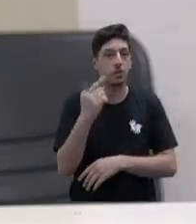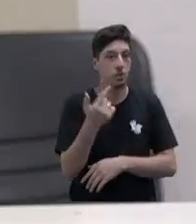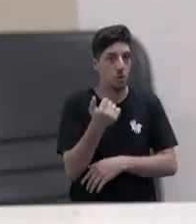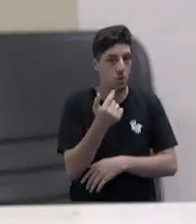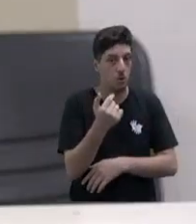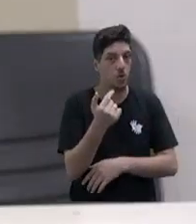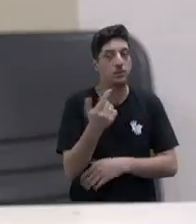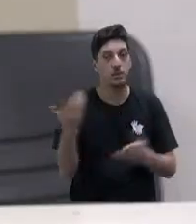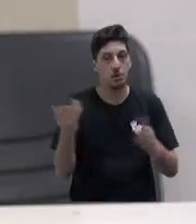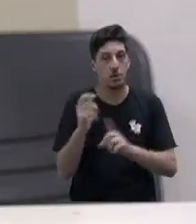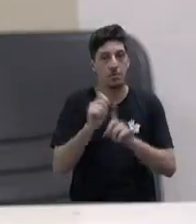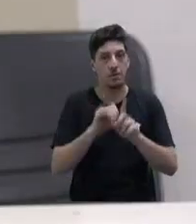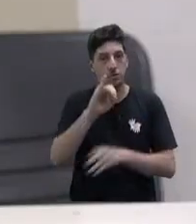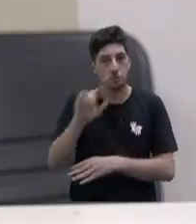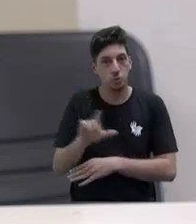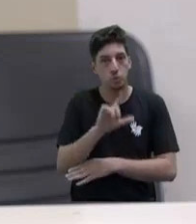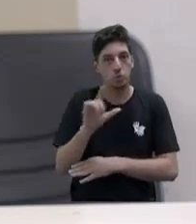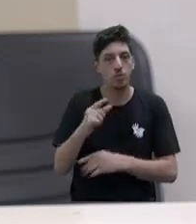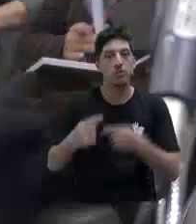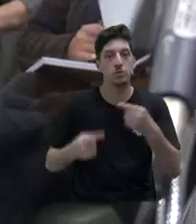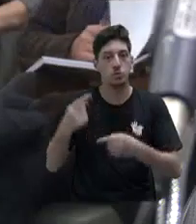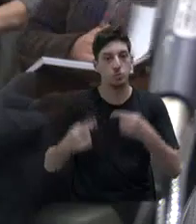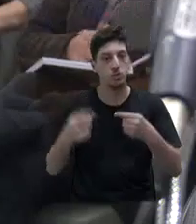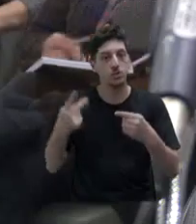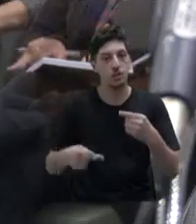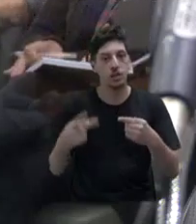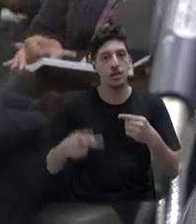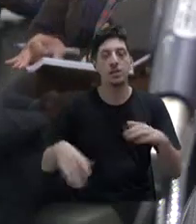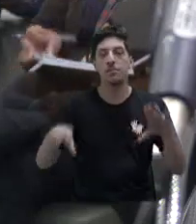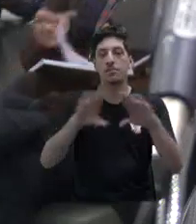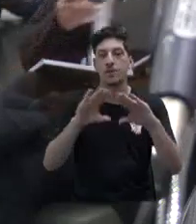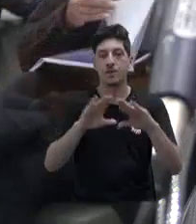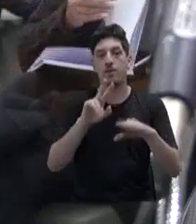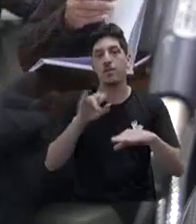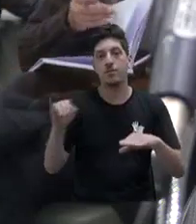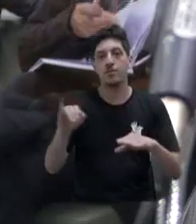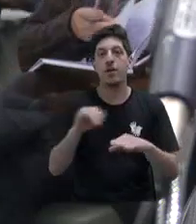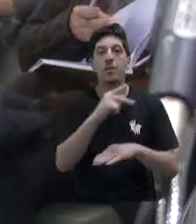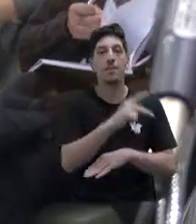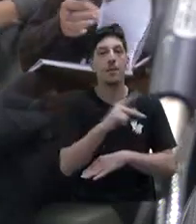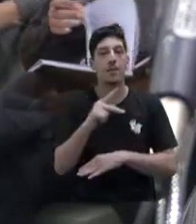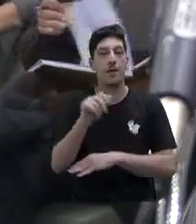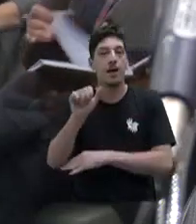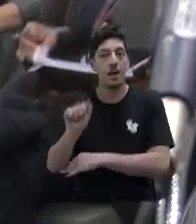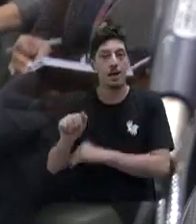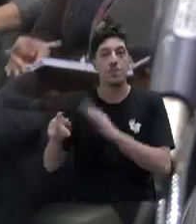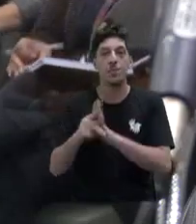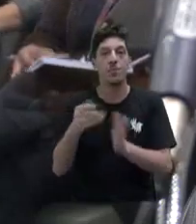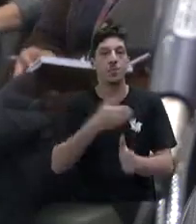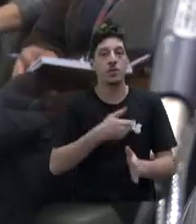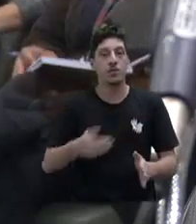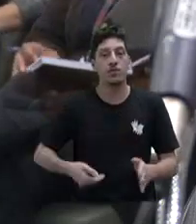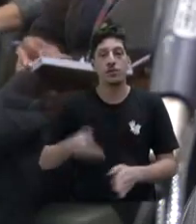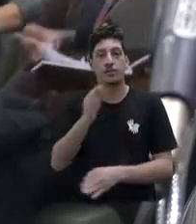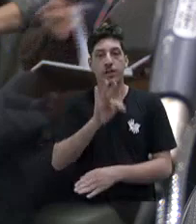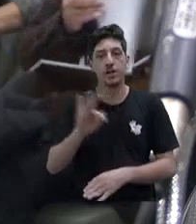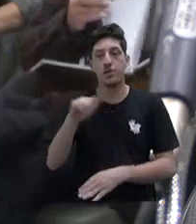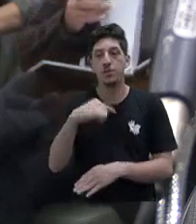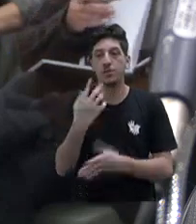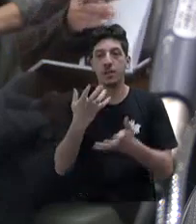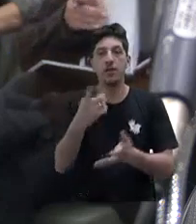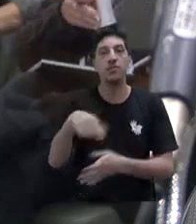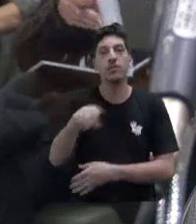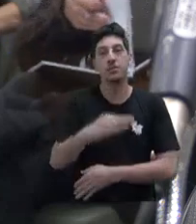julho, nós vamos discutir aqui nesta casa o PPA do governo federal. E gostaríamos muito da participação